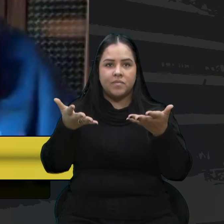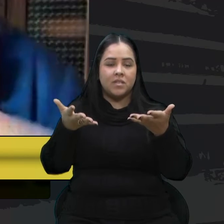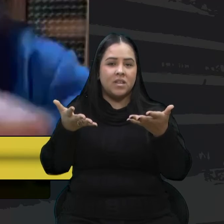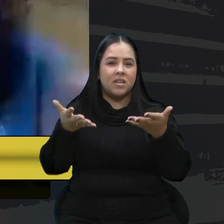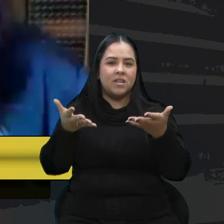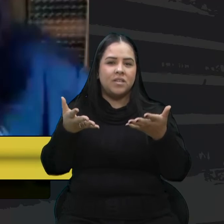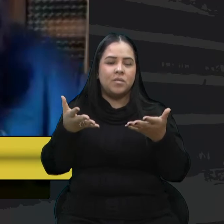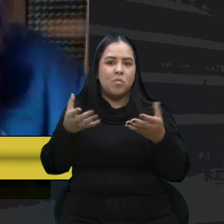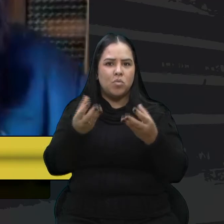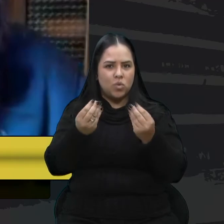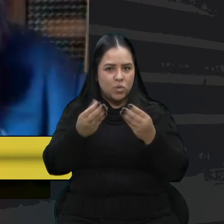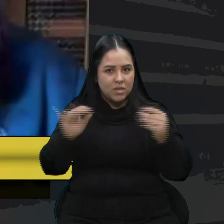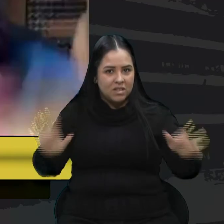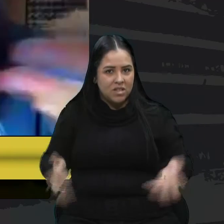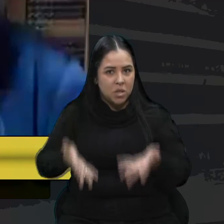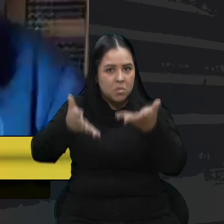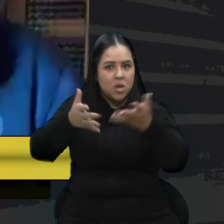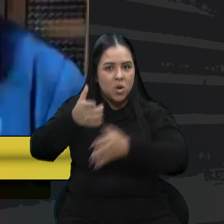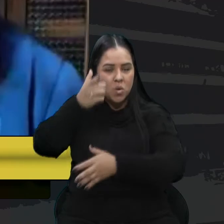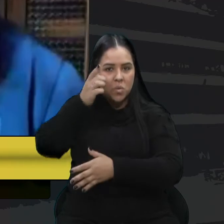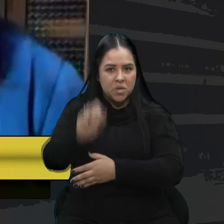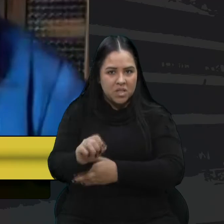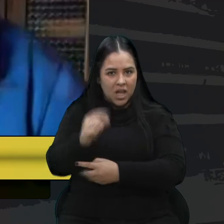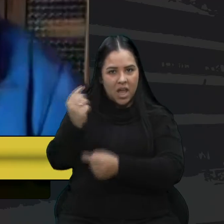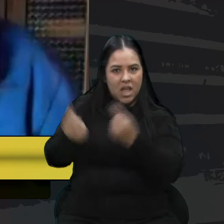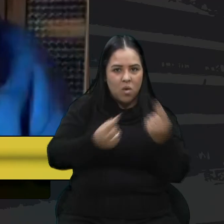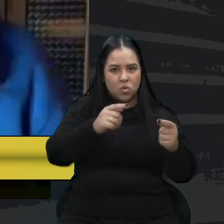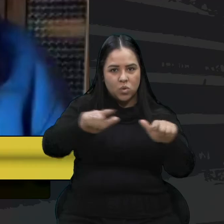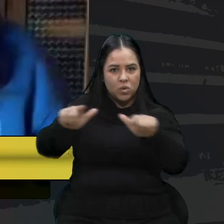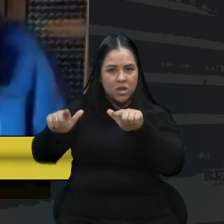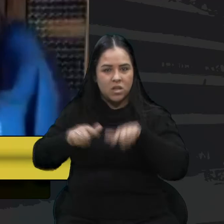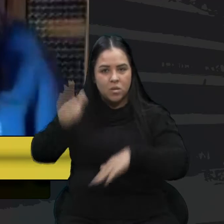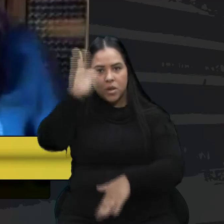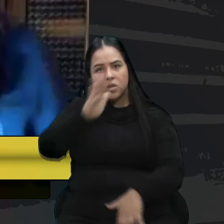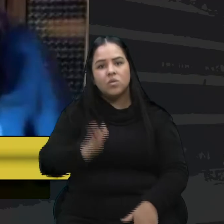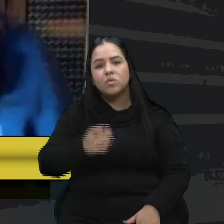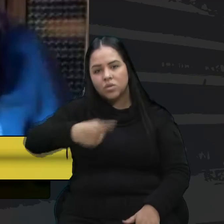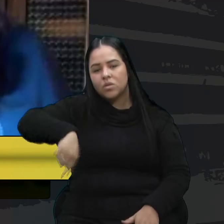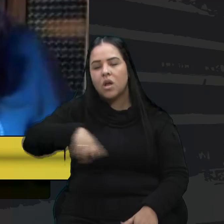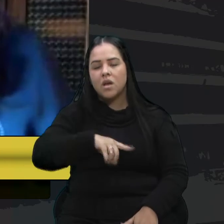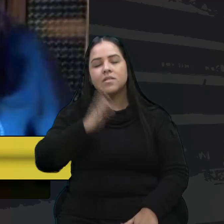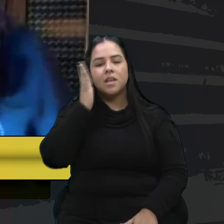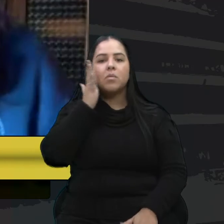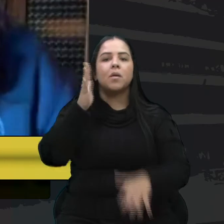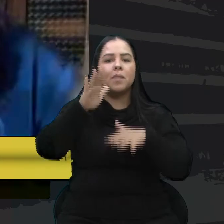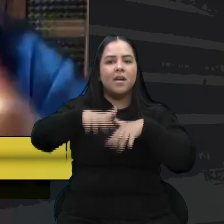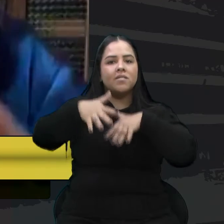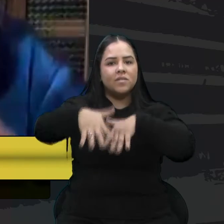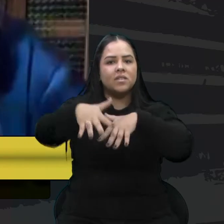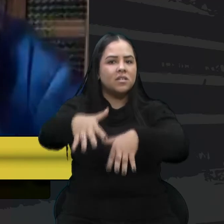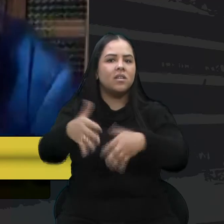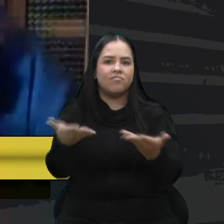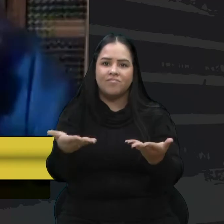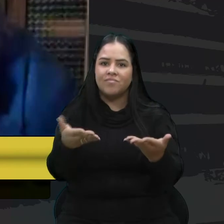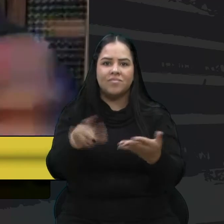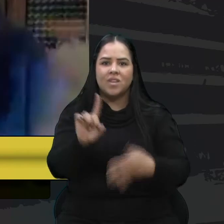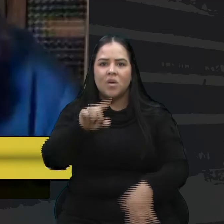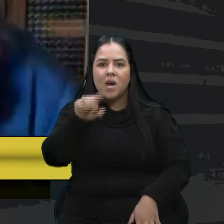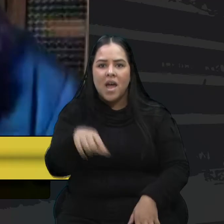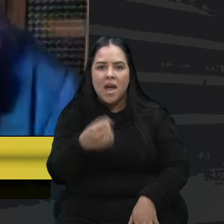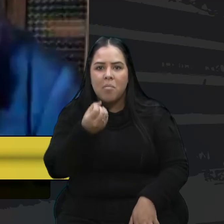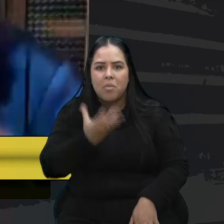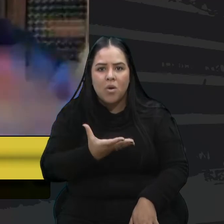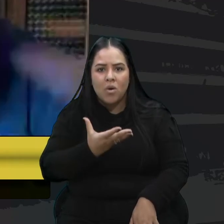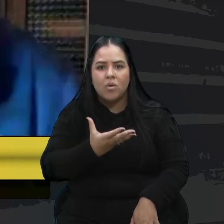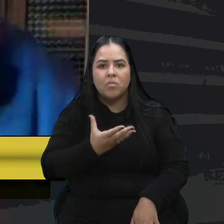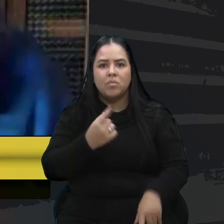Muito incentivo para mobilizar em alguns pontos do Brasil, a gente sabe que as manifestações, no geral, descontentaram, inclusive, a